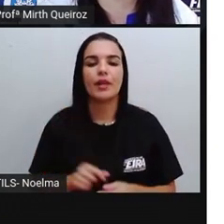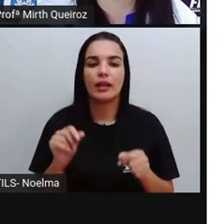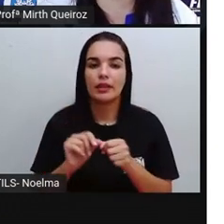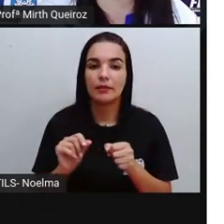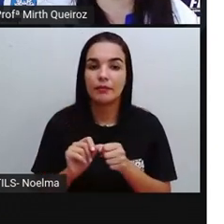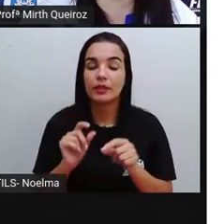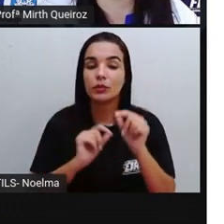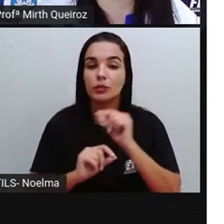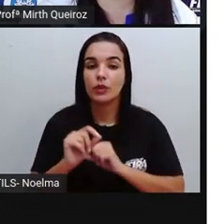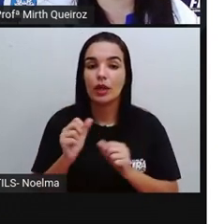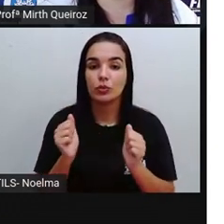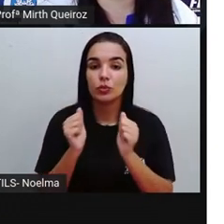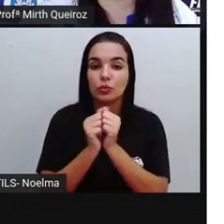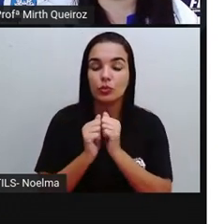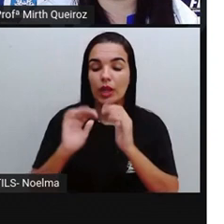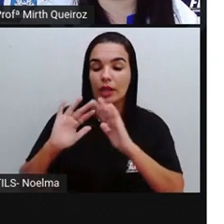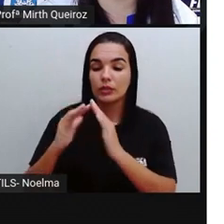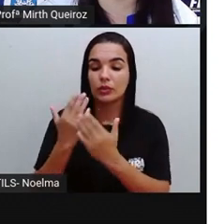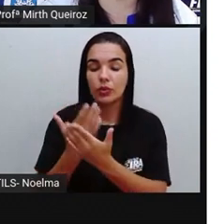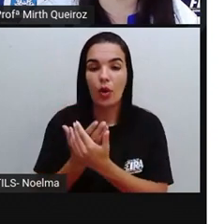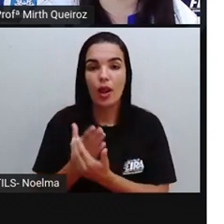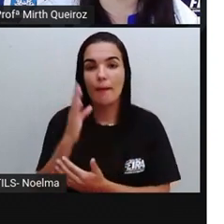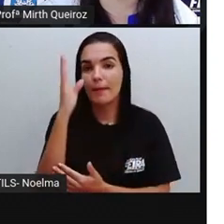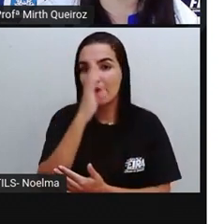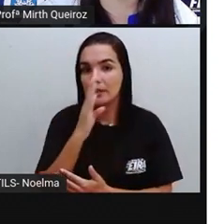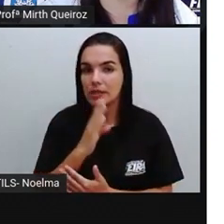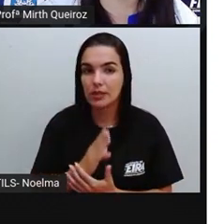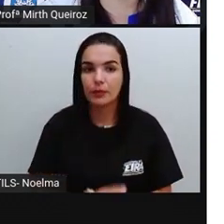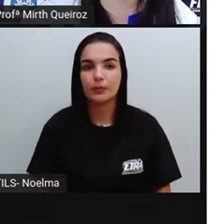Participou da fundação da Escola do Brasil.